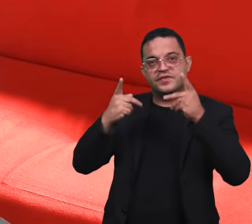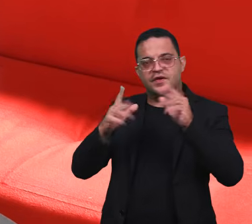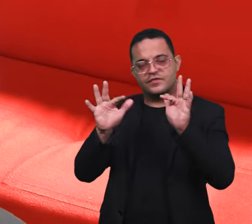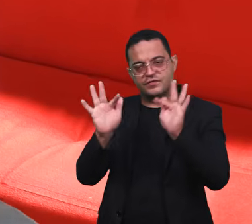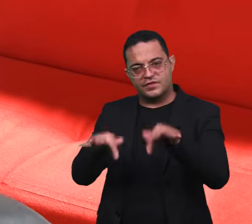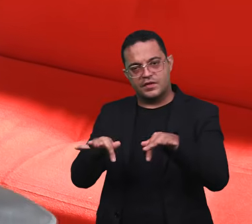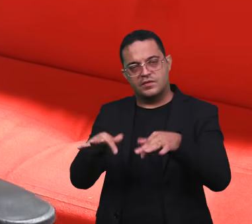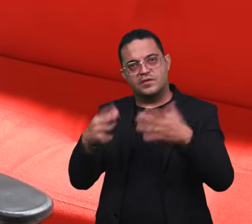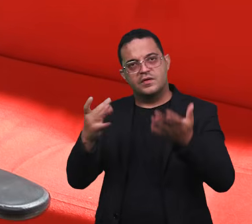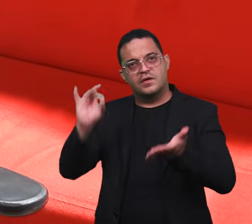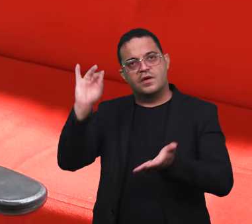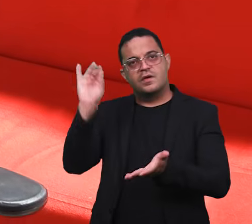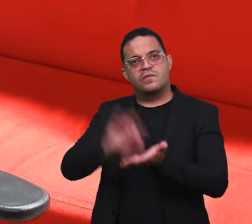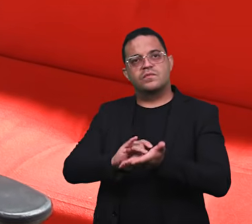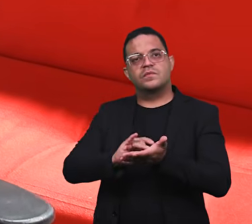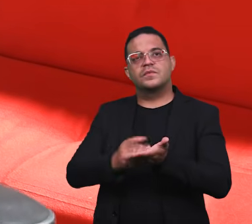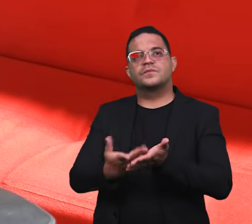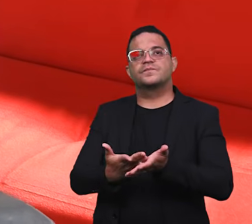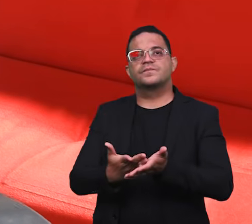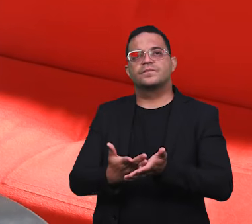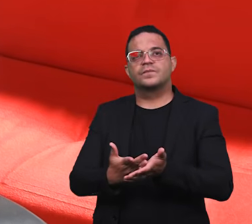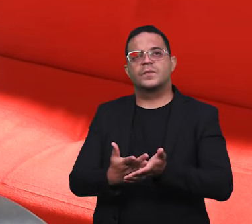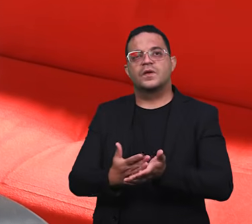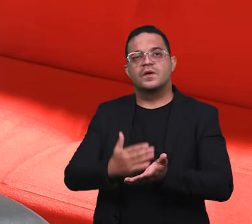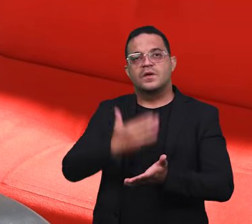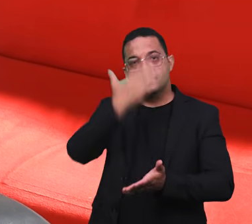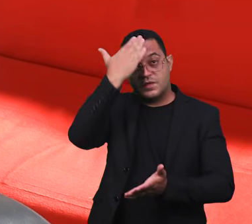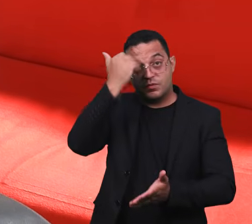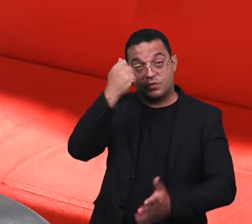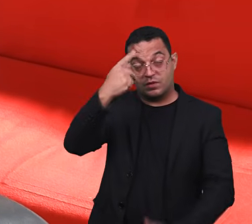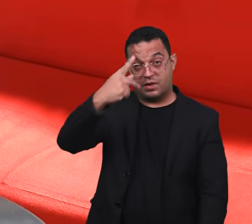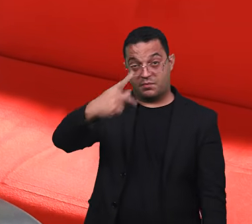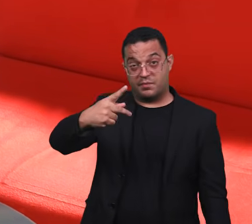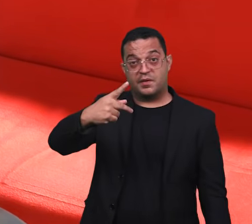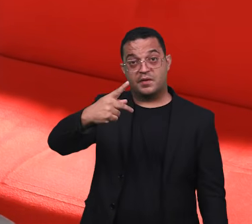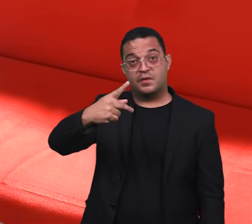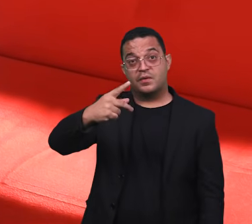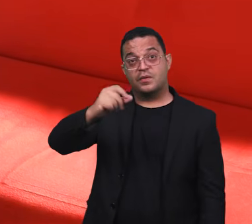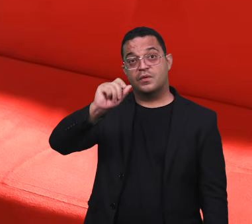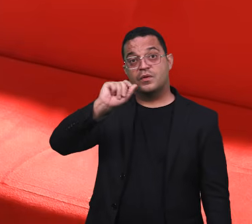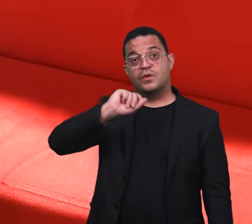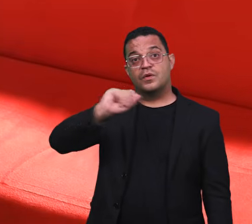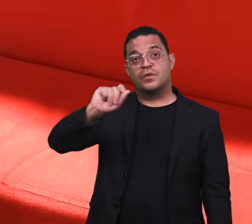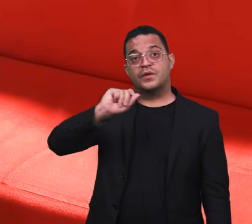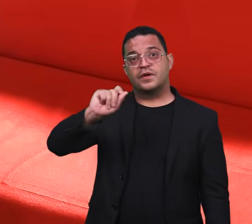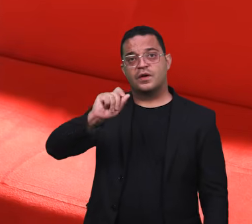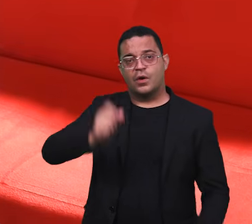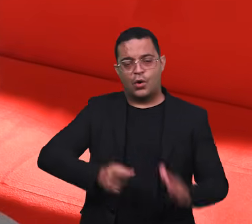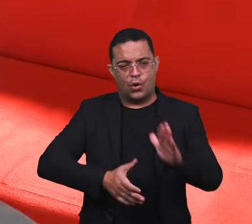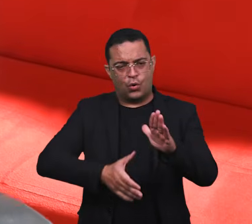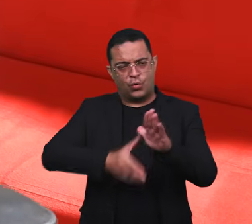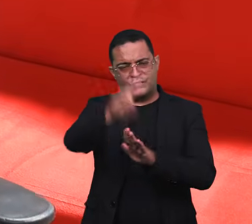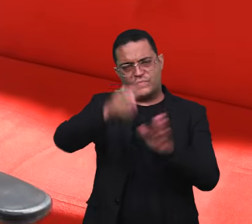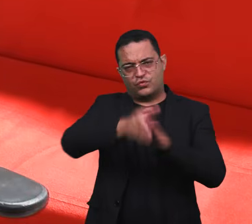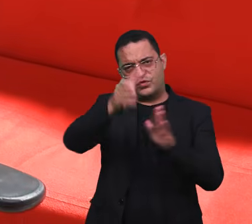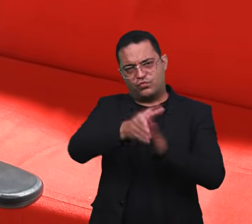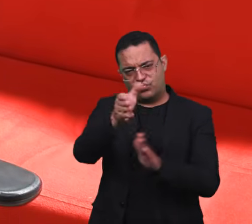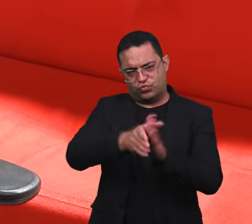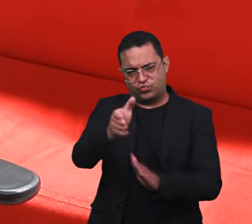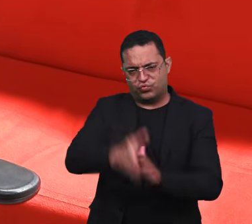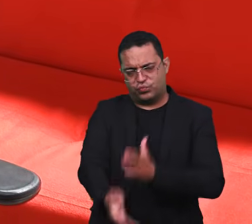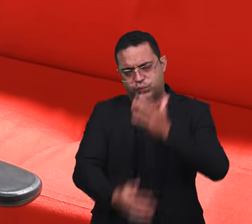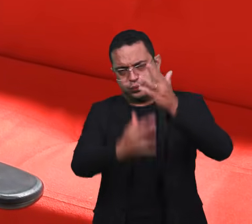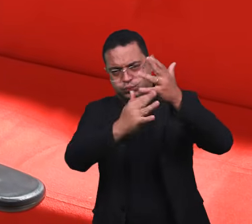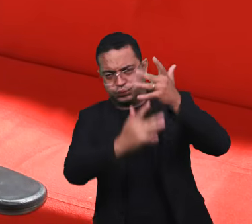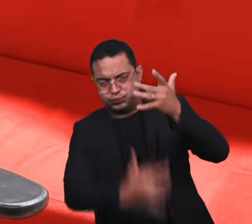na verdade, a palavra nos afirma em Provérbios, né? Que na multidão de conselhos, a segurança,